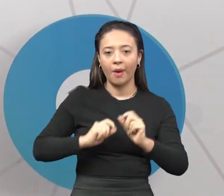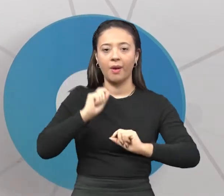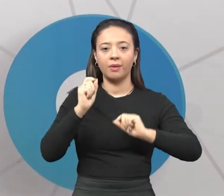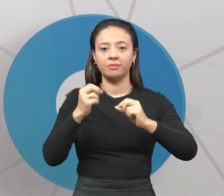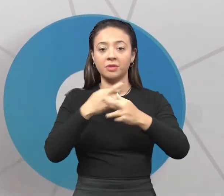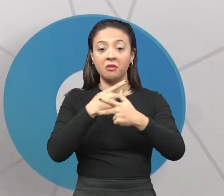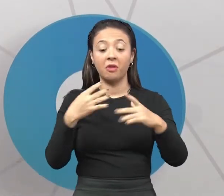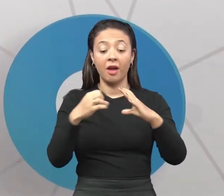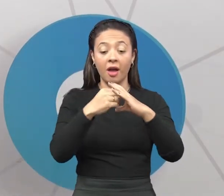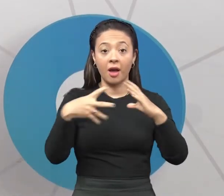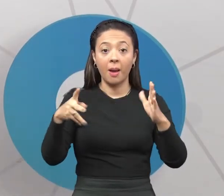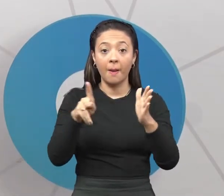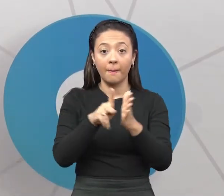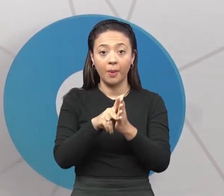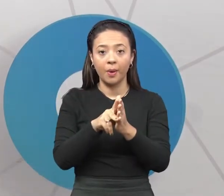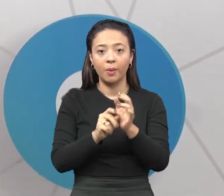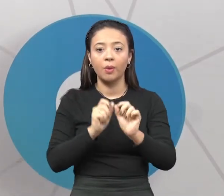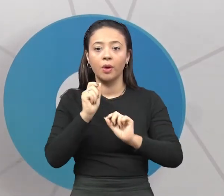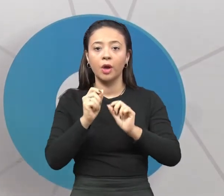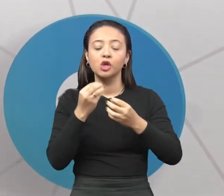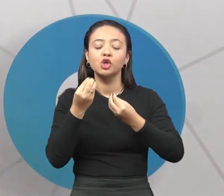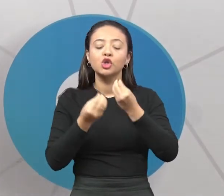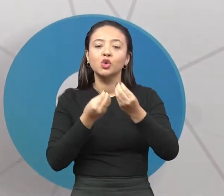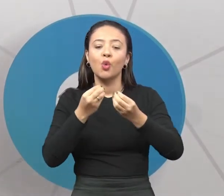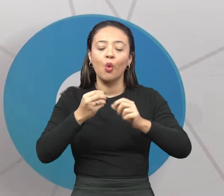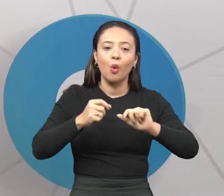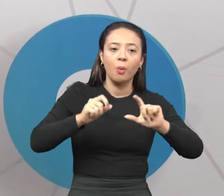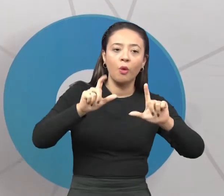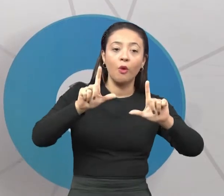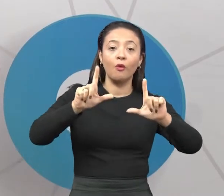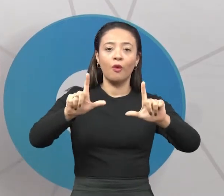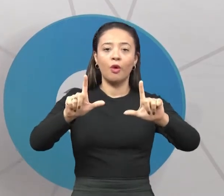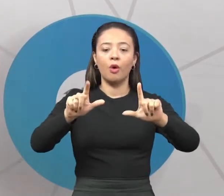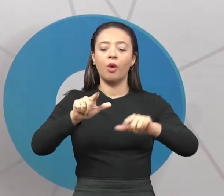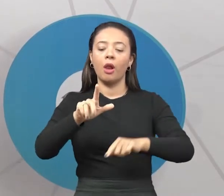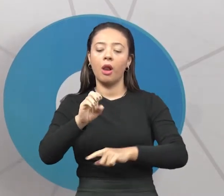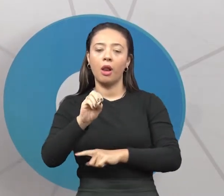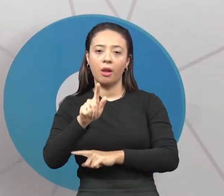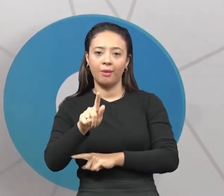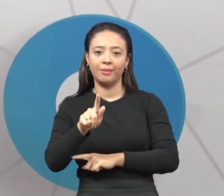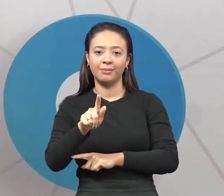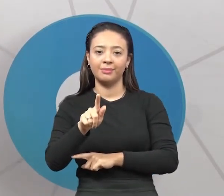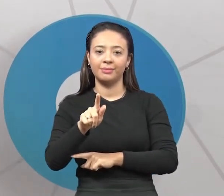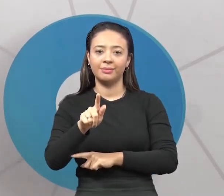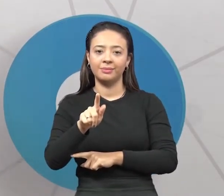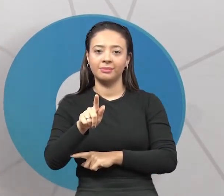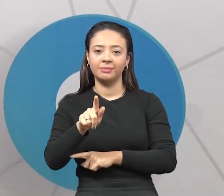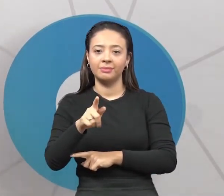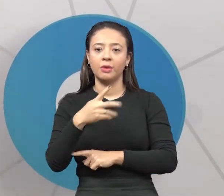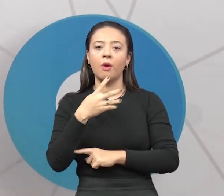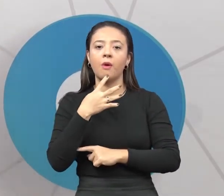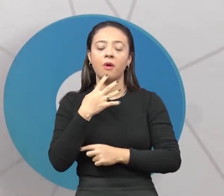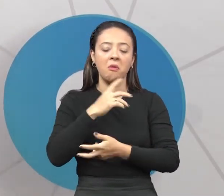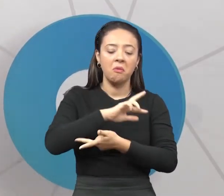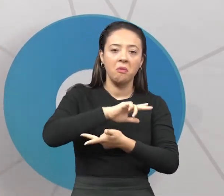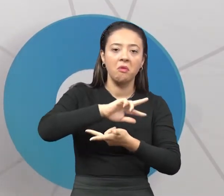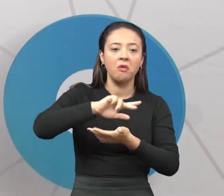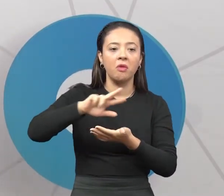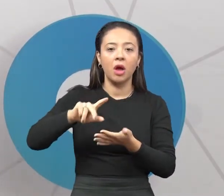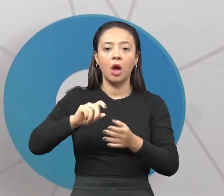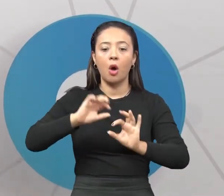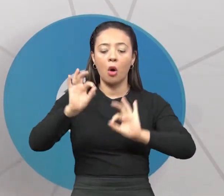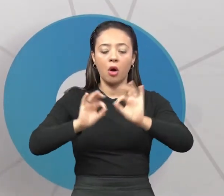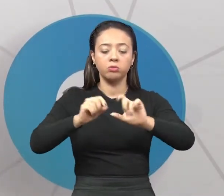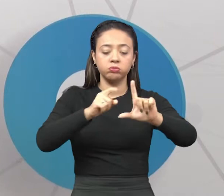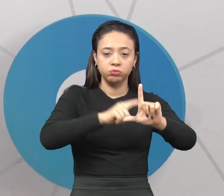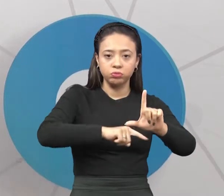das propriedades, das aplicações e das definições da função logarítmica. Conhecemos a sua representação